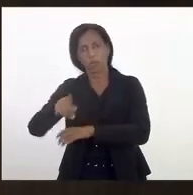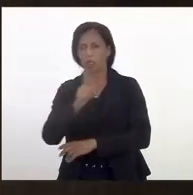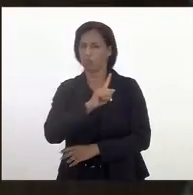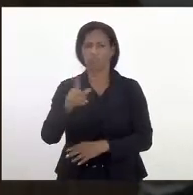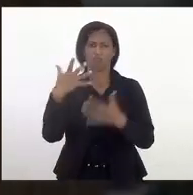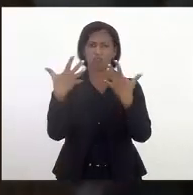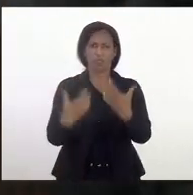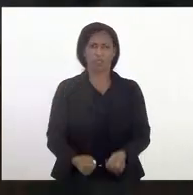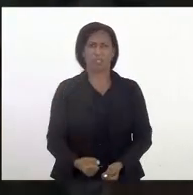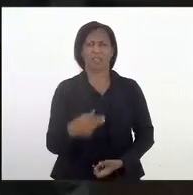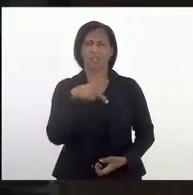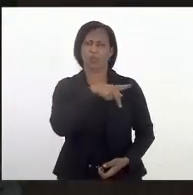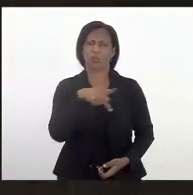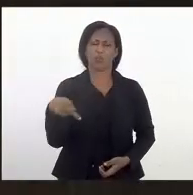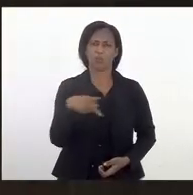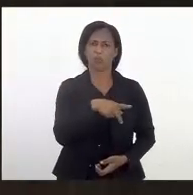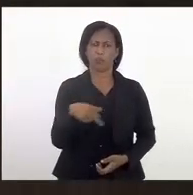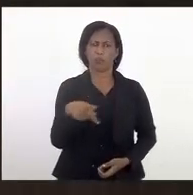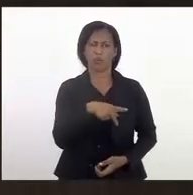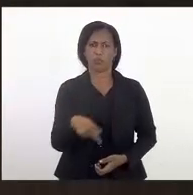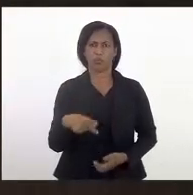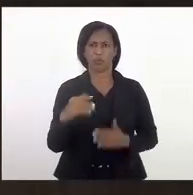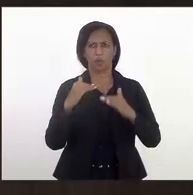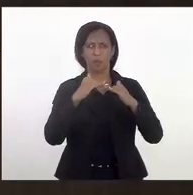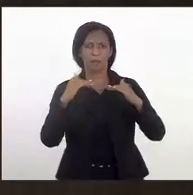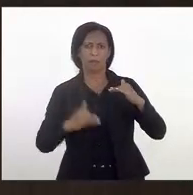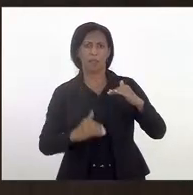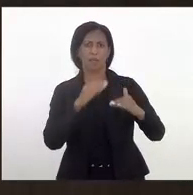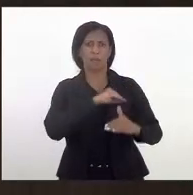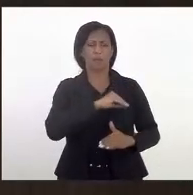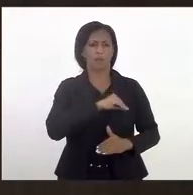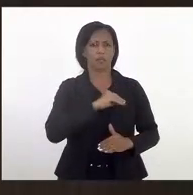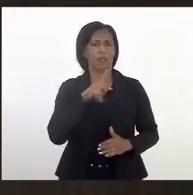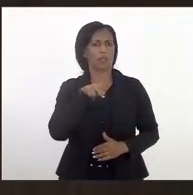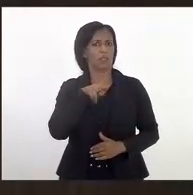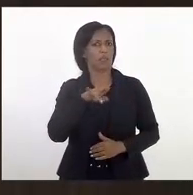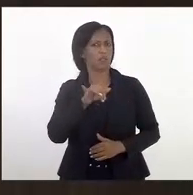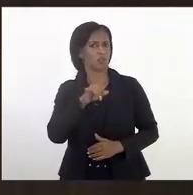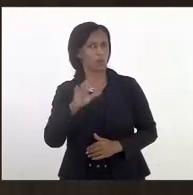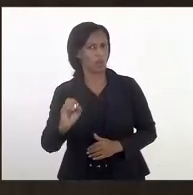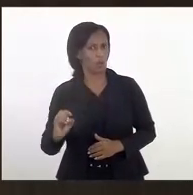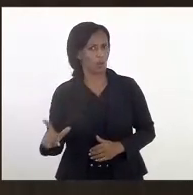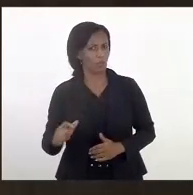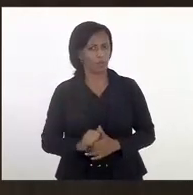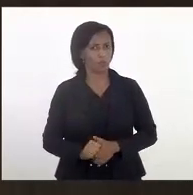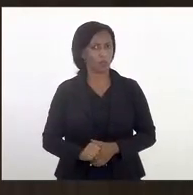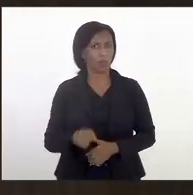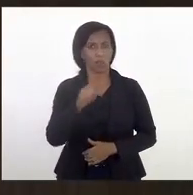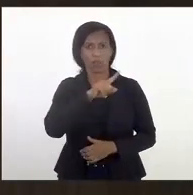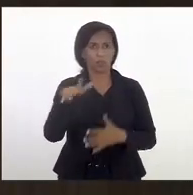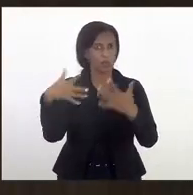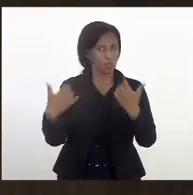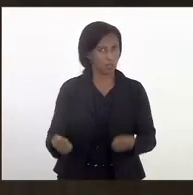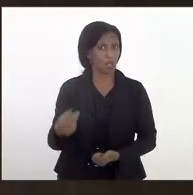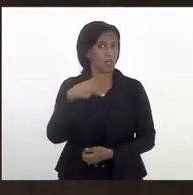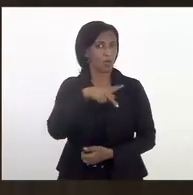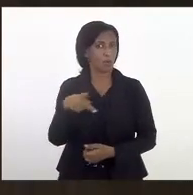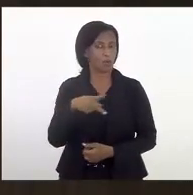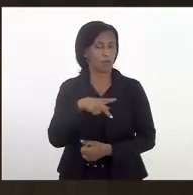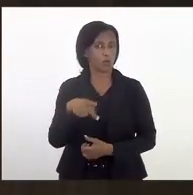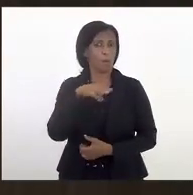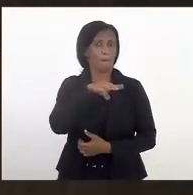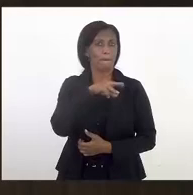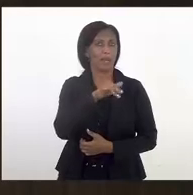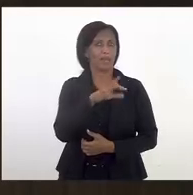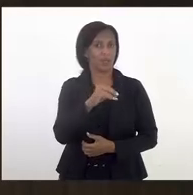naturalizar que o professor quer ser a menos do que o piso Nacional não vão naturalizar que um professor que trabalha com a matrícula